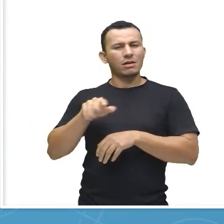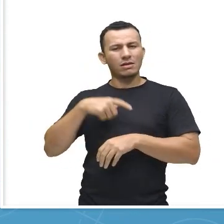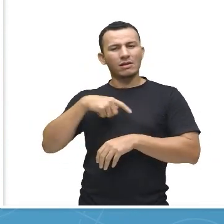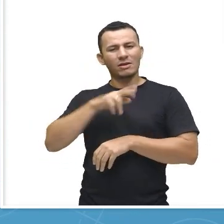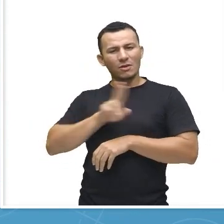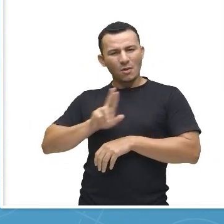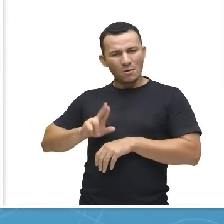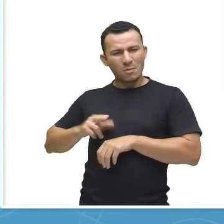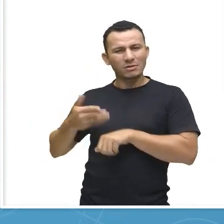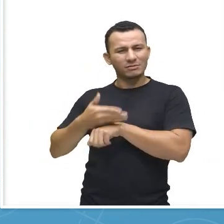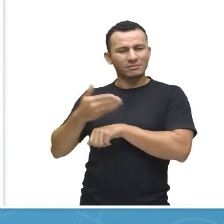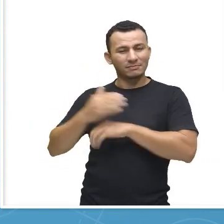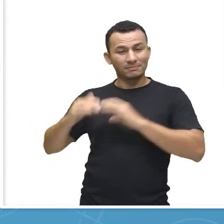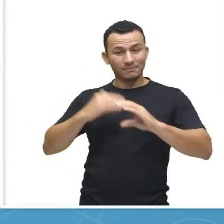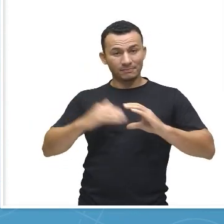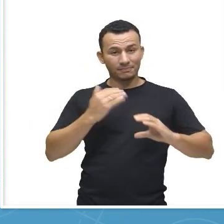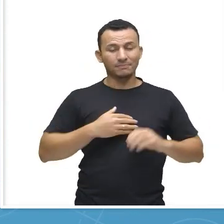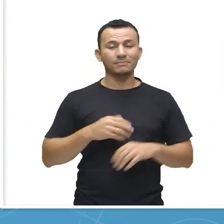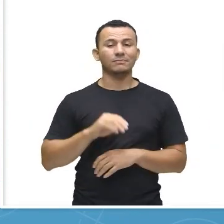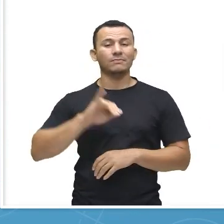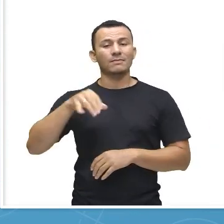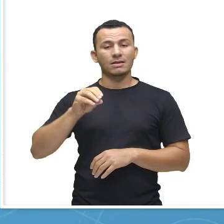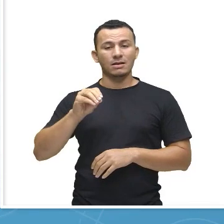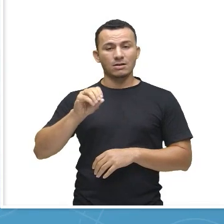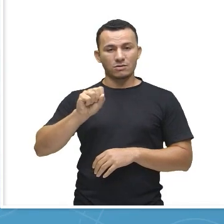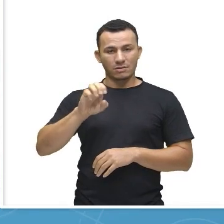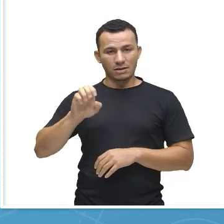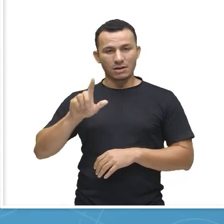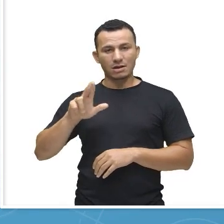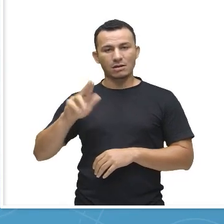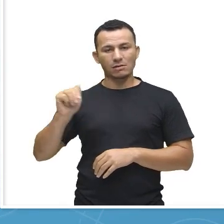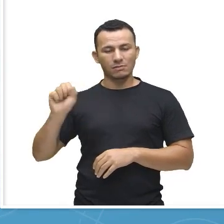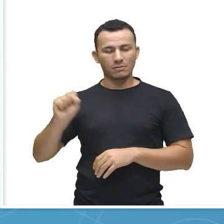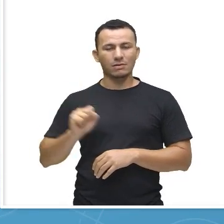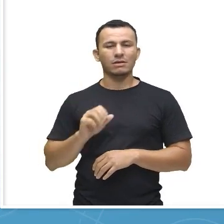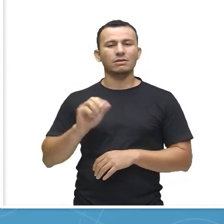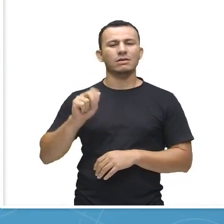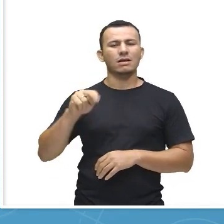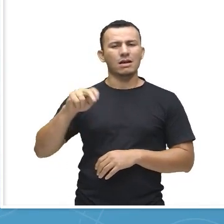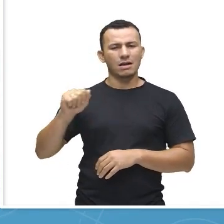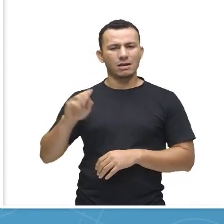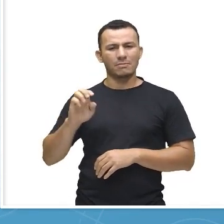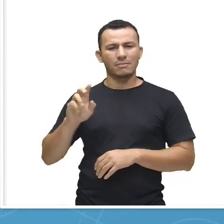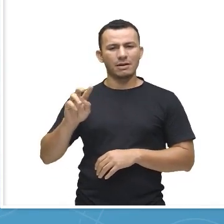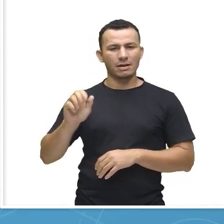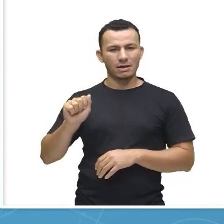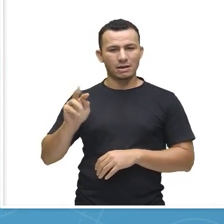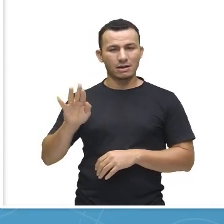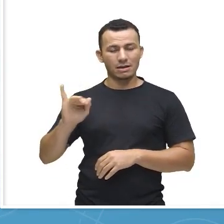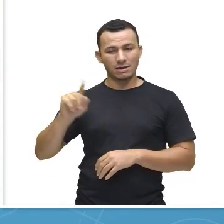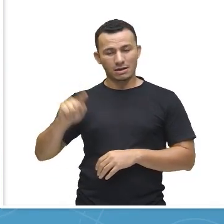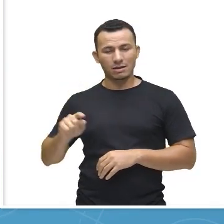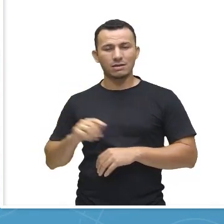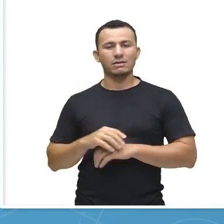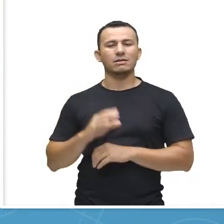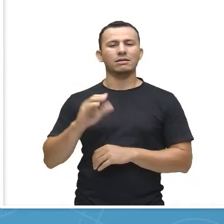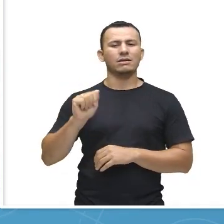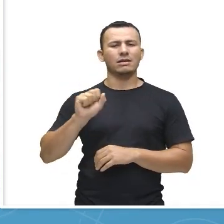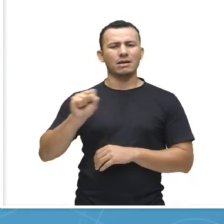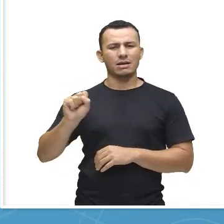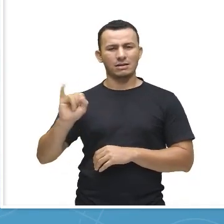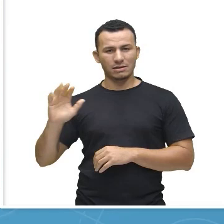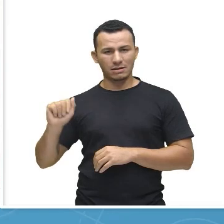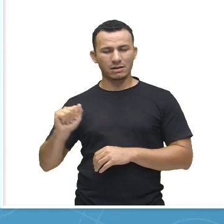participaram: Josué Lucas, Ana Beatriz, a Cássia, Fernanda, letra D.